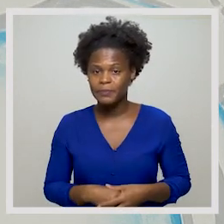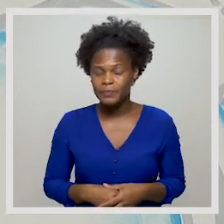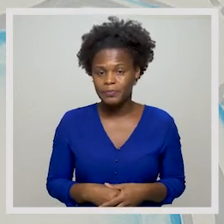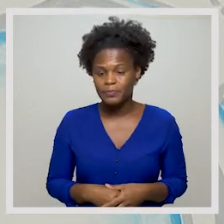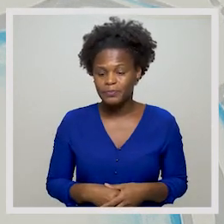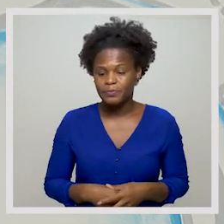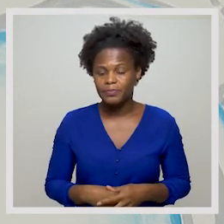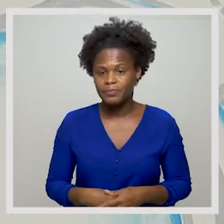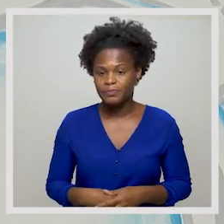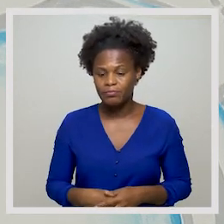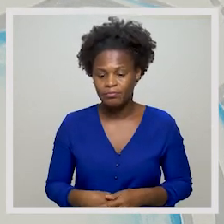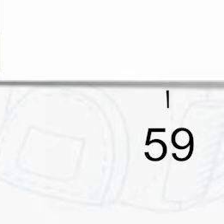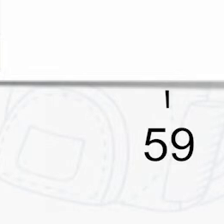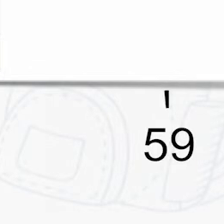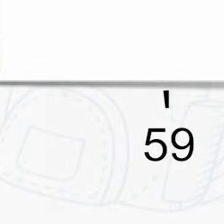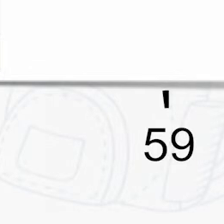tabela, então.